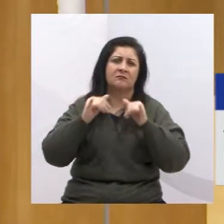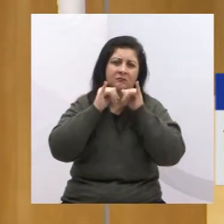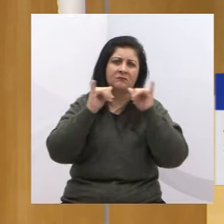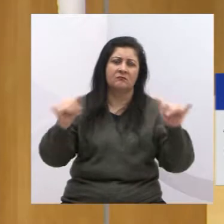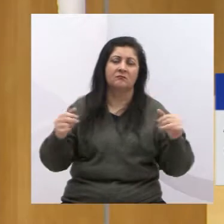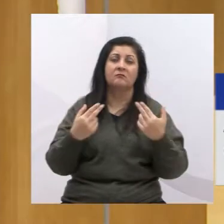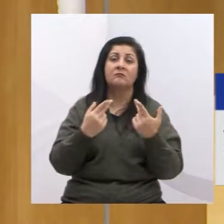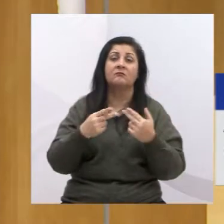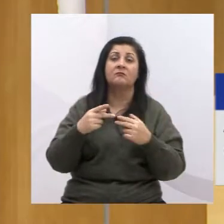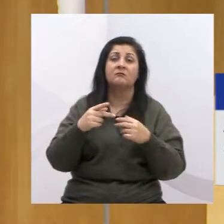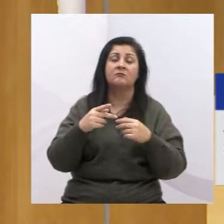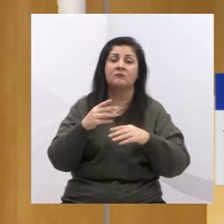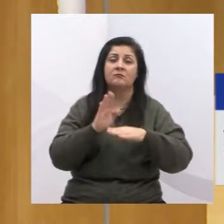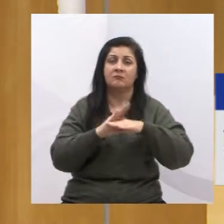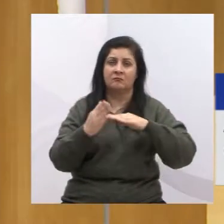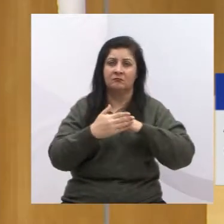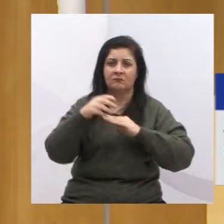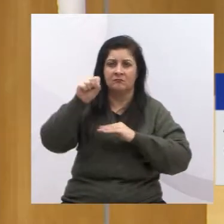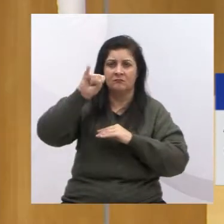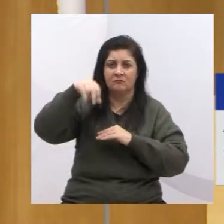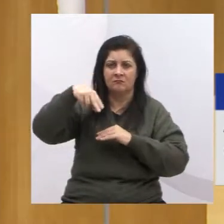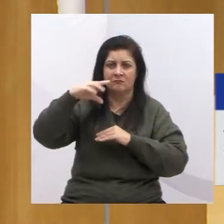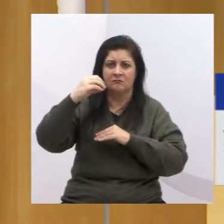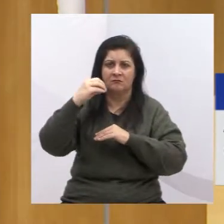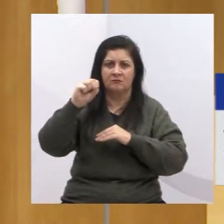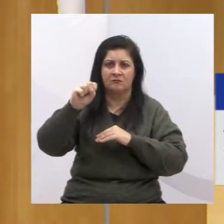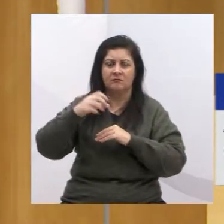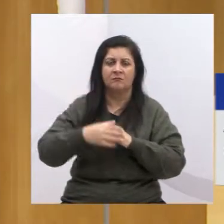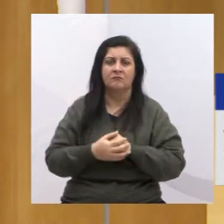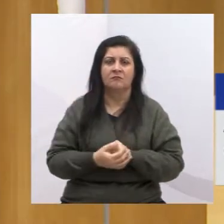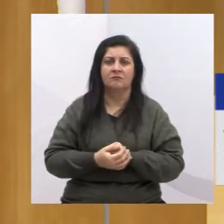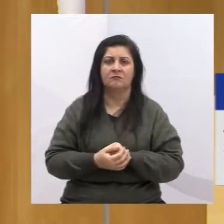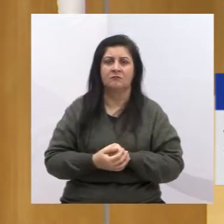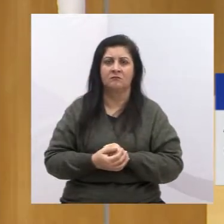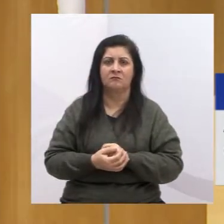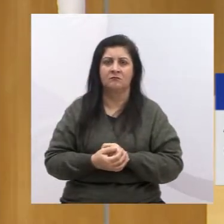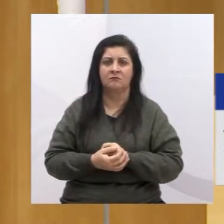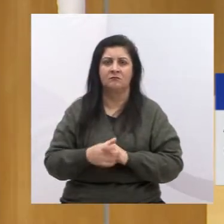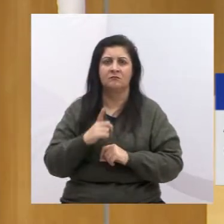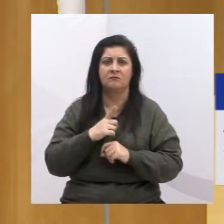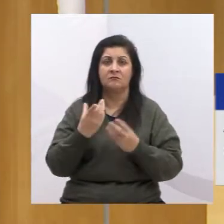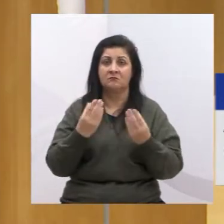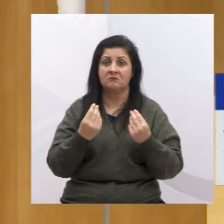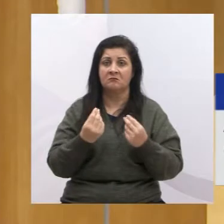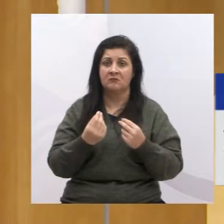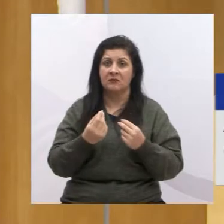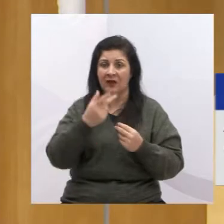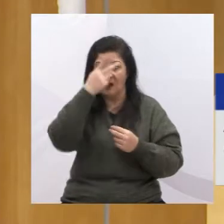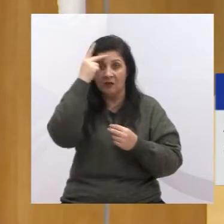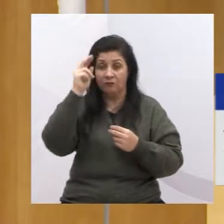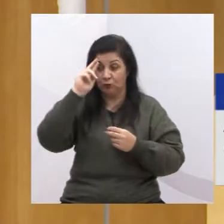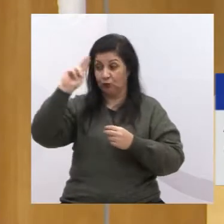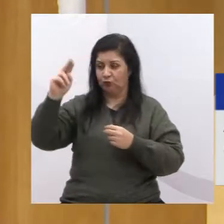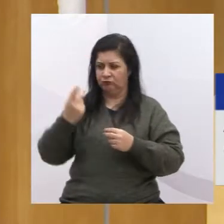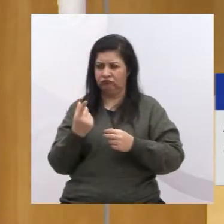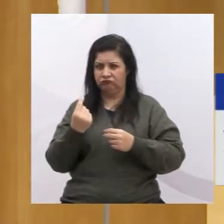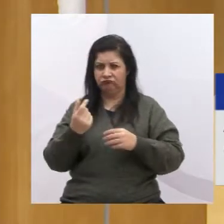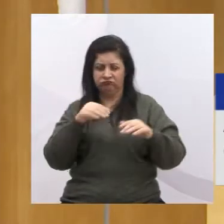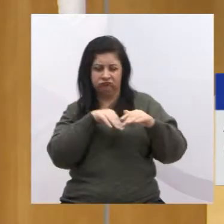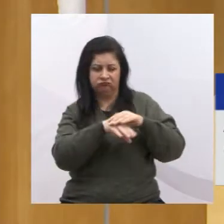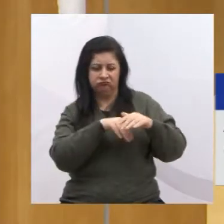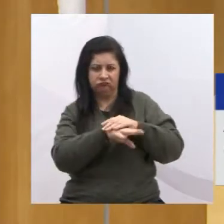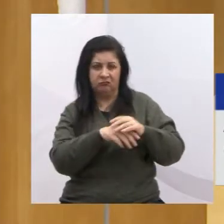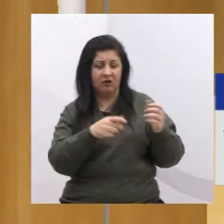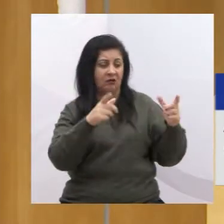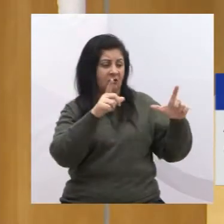Parque dos Sinos, que às vezes você tem um loteamento, tem muito investidor que compra o terreno esperando essa valorização